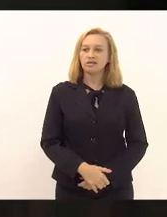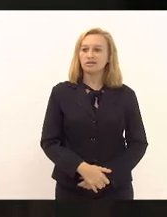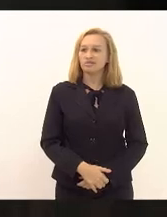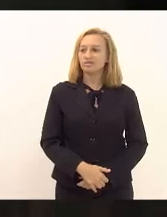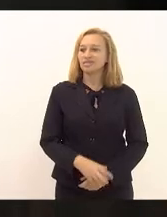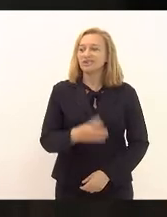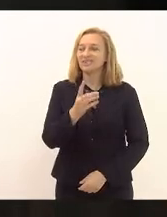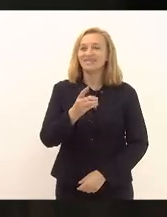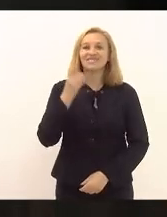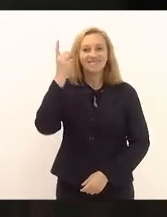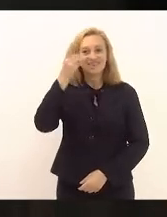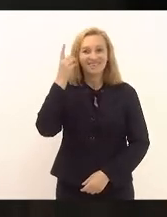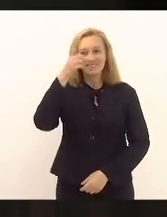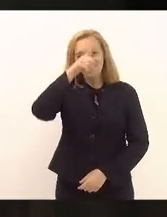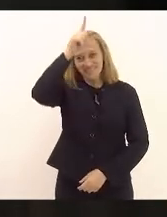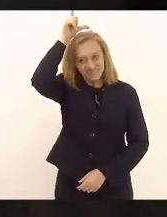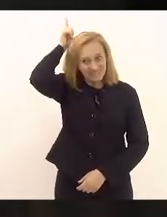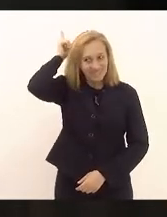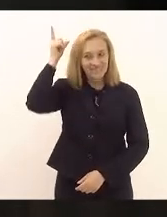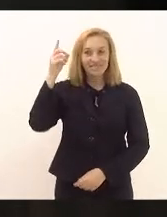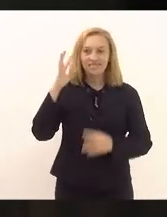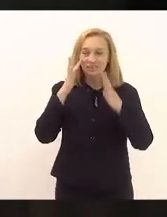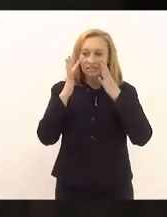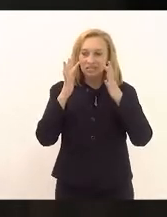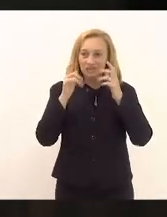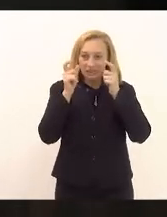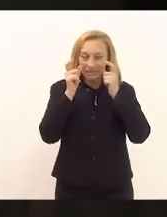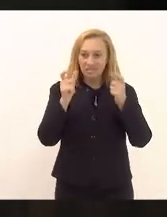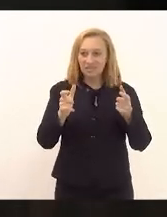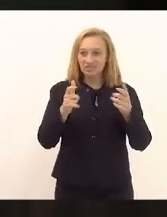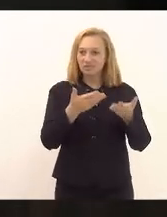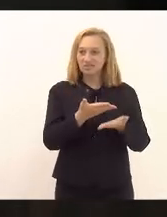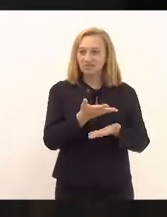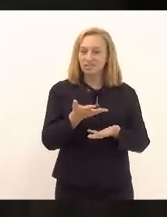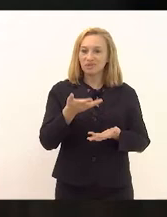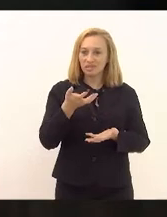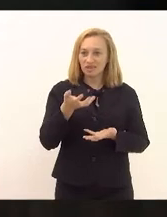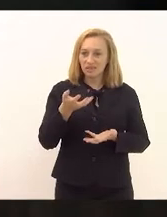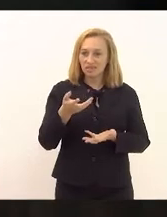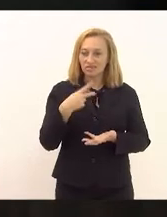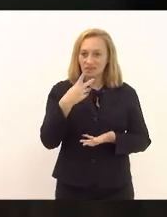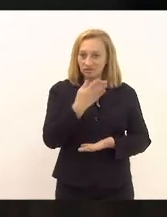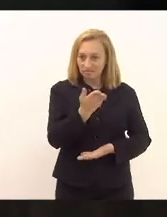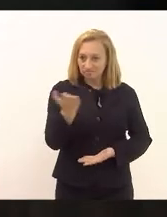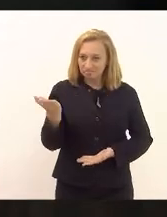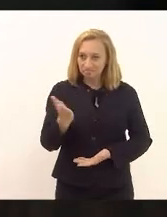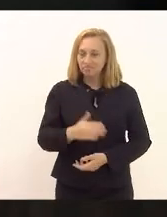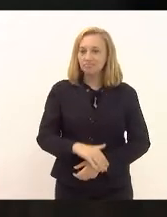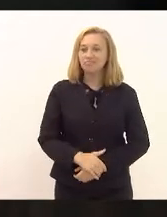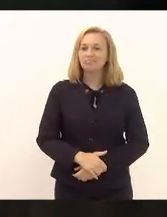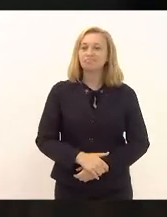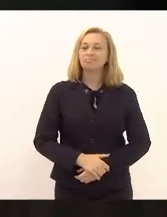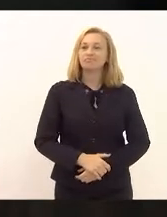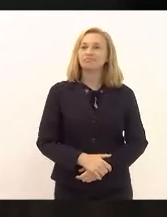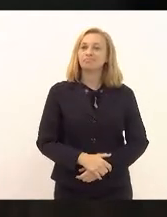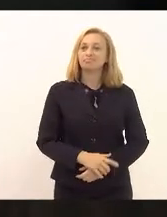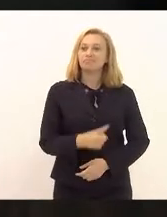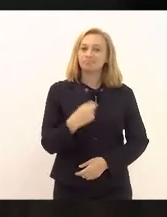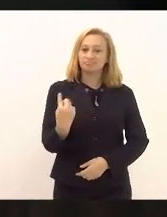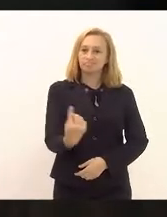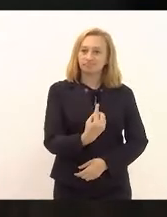Deputado Luiz, atenção, queria chamar a atenção dos senhores parlamentares. É,